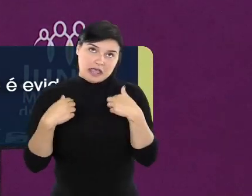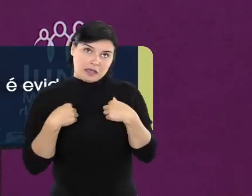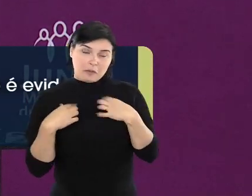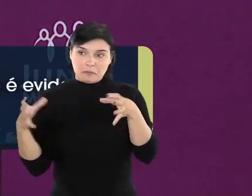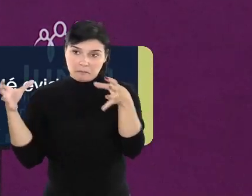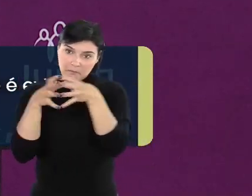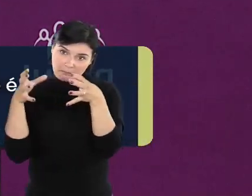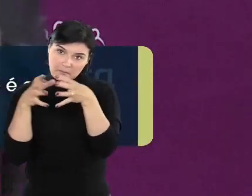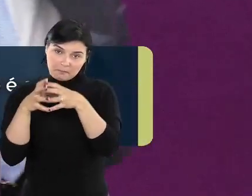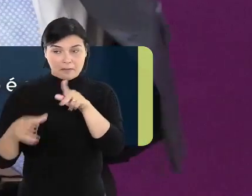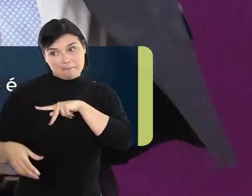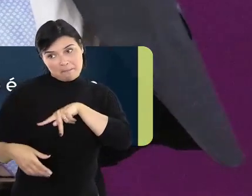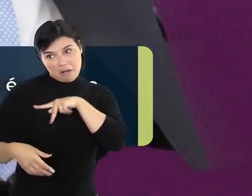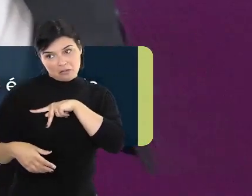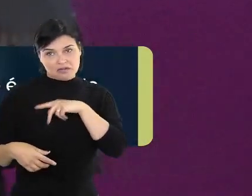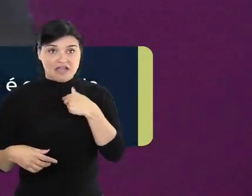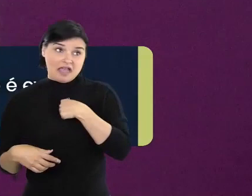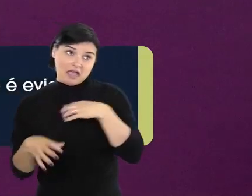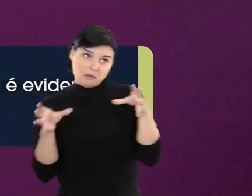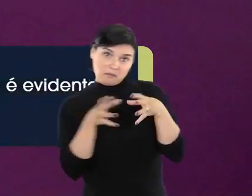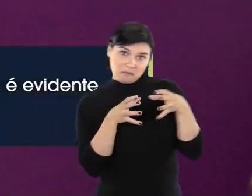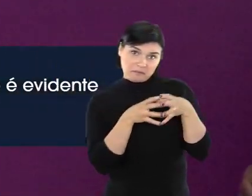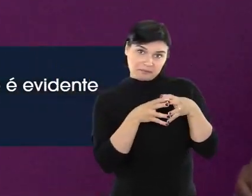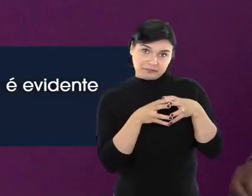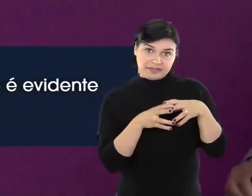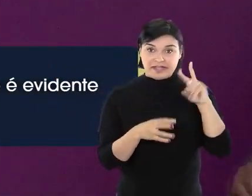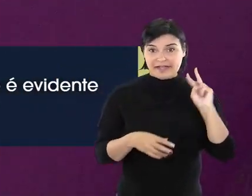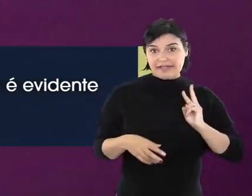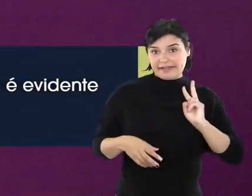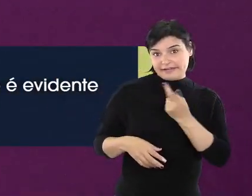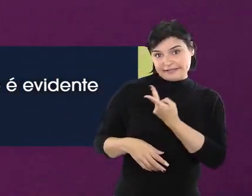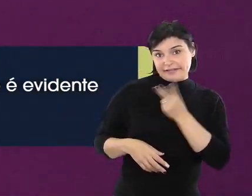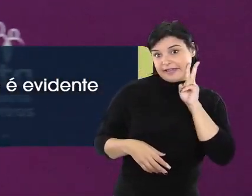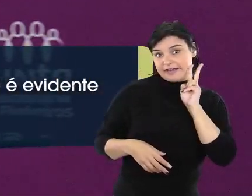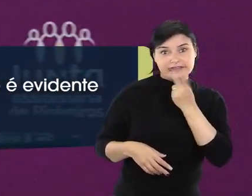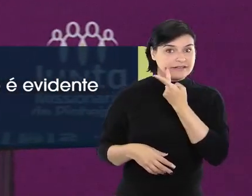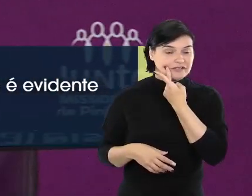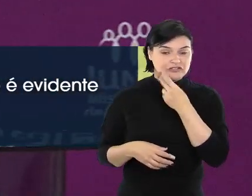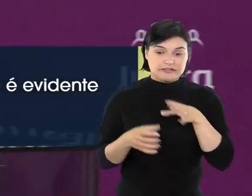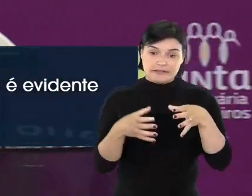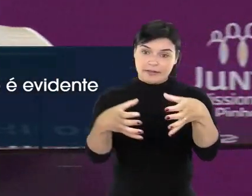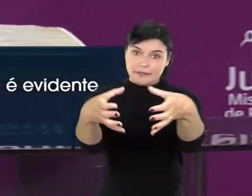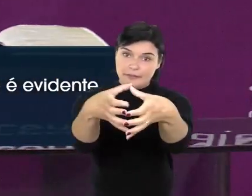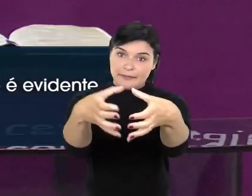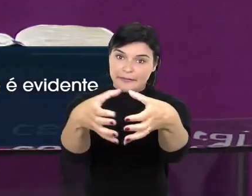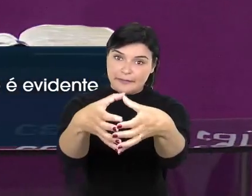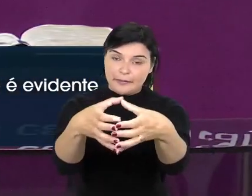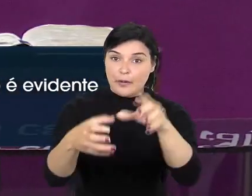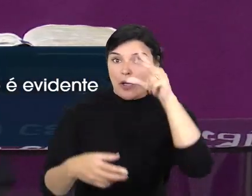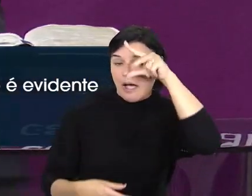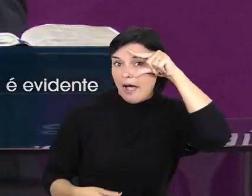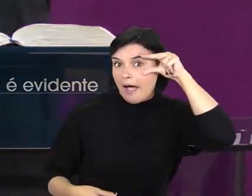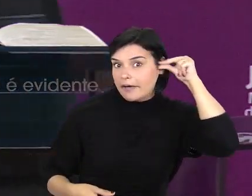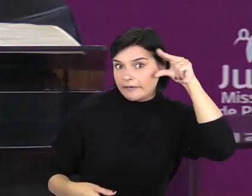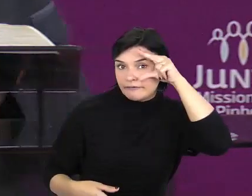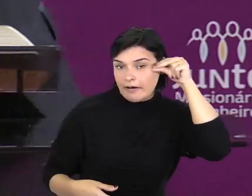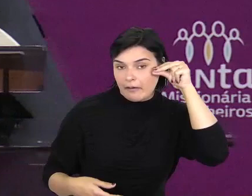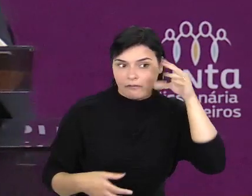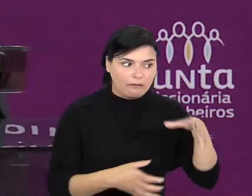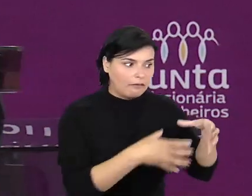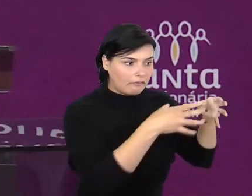eu sou de Arival eu sou do Pastor Thiago Eu sou do pastor Fulano isso